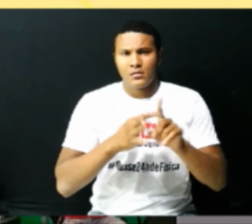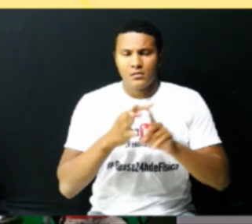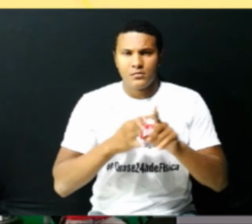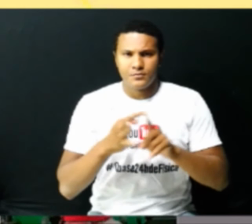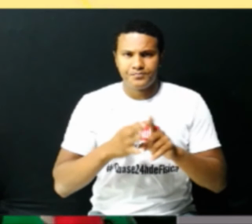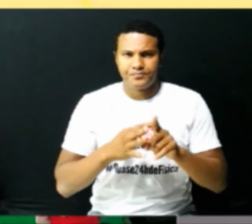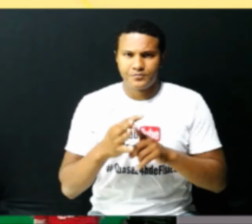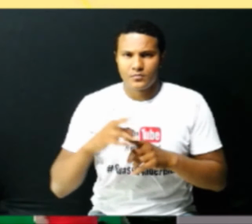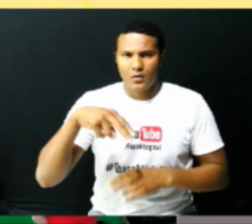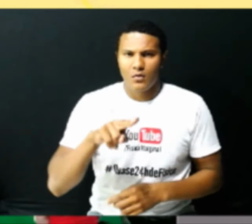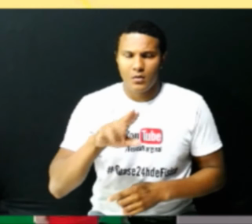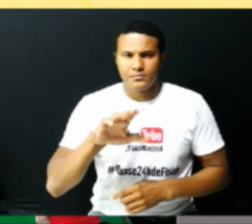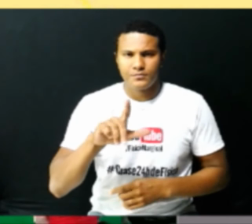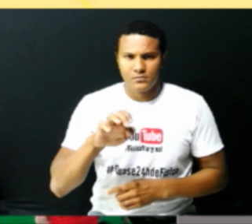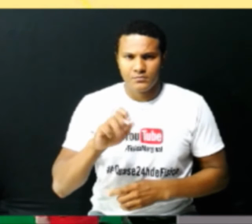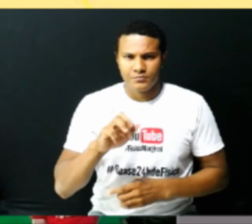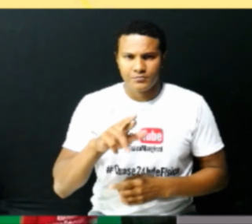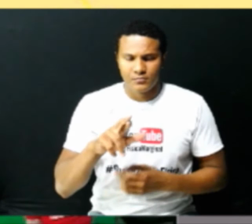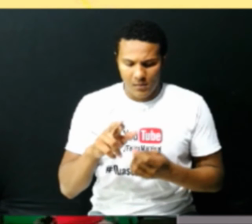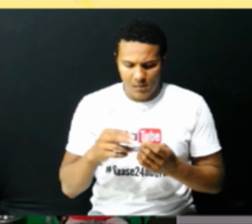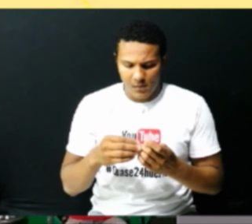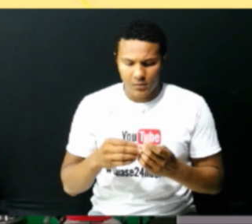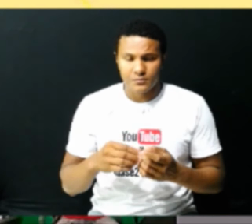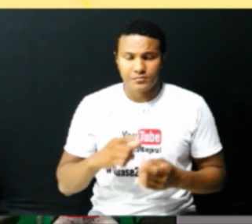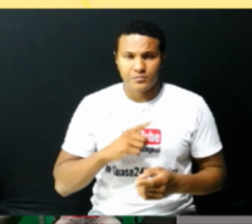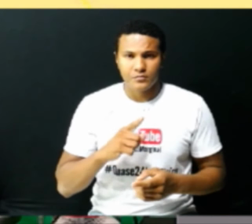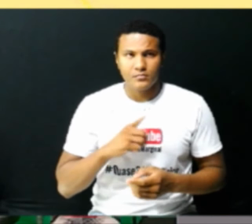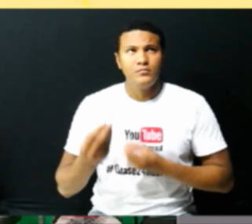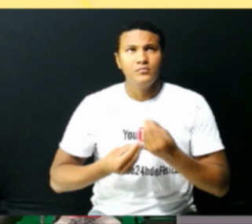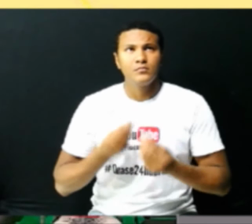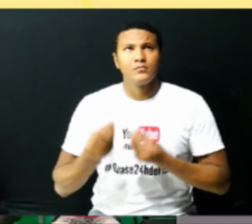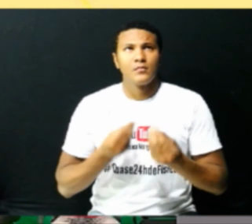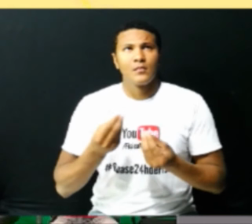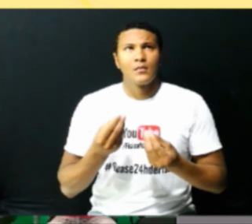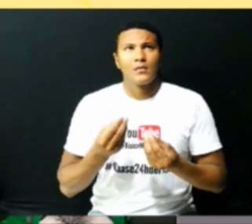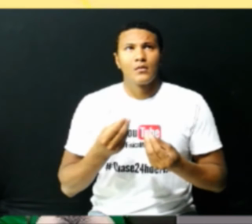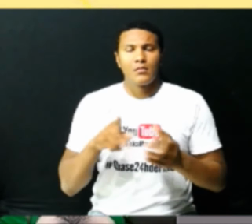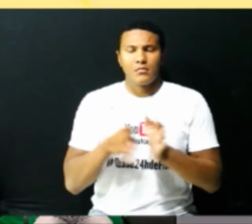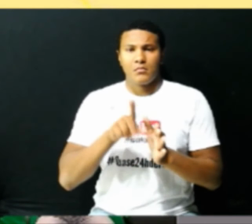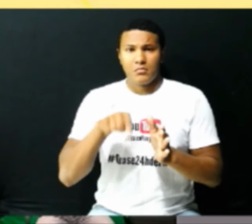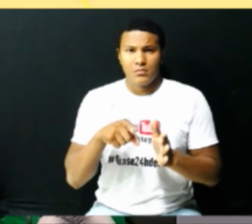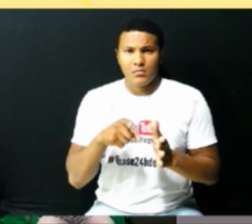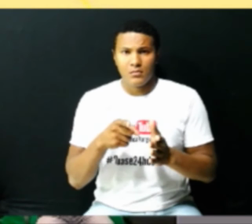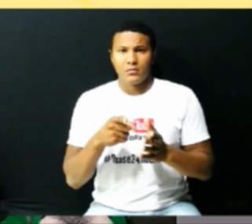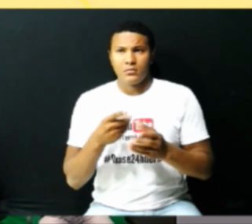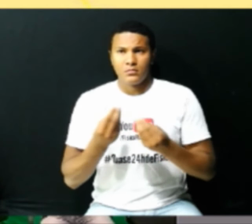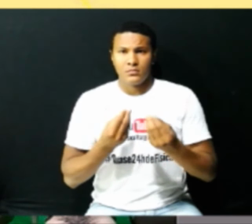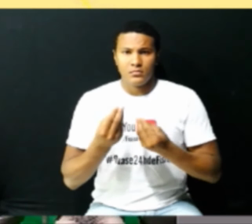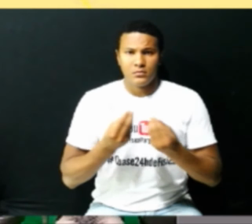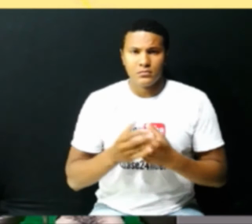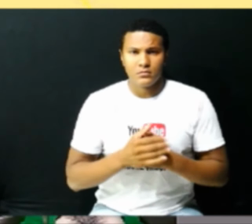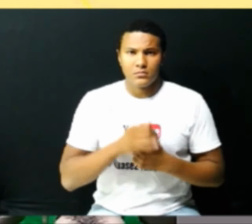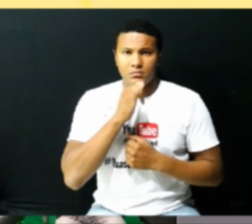pelo combustível que é o elemento radioativo, que vai, no processo de fissão, liberar energia, que vai aquecer a água e o